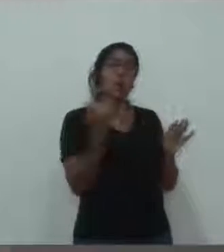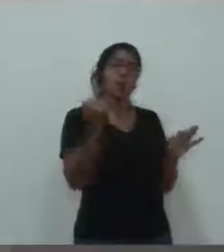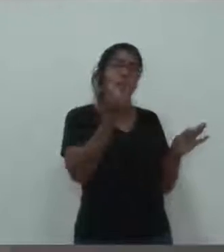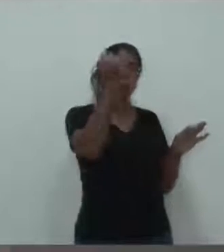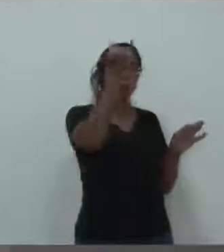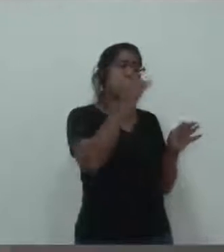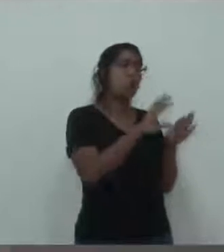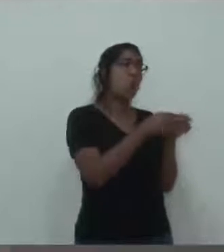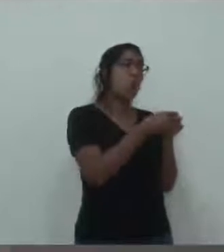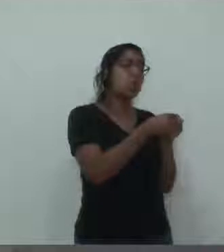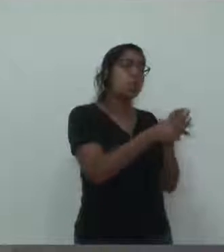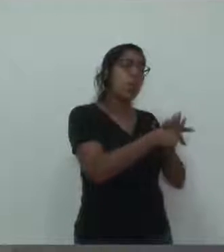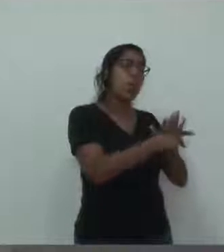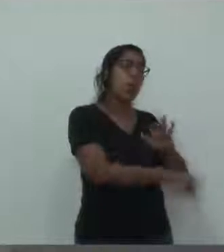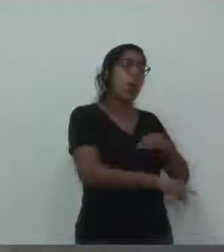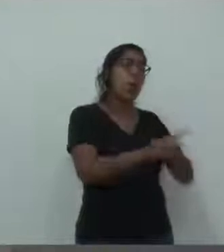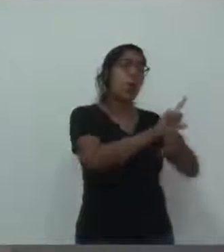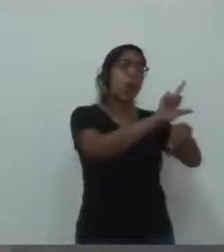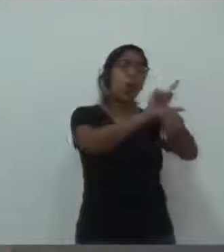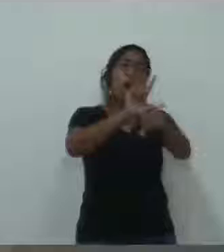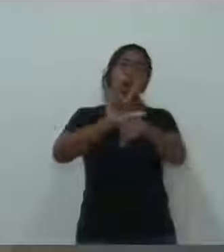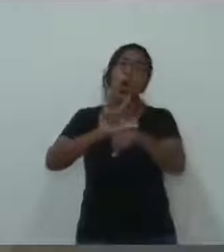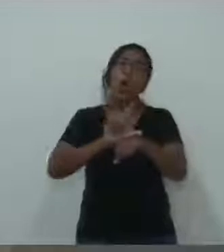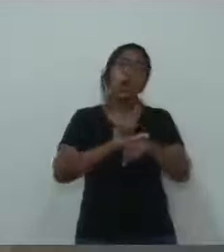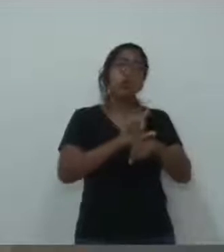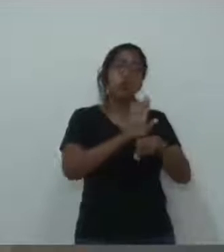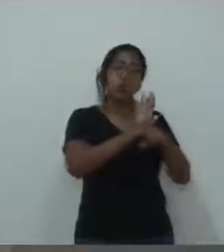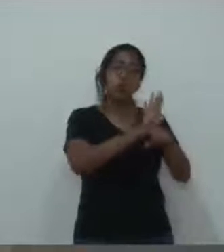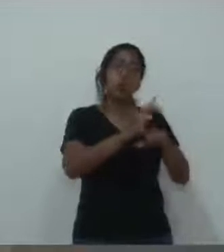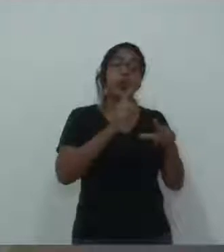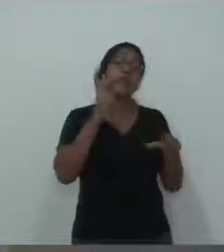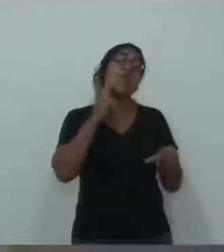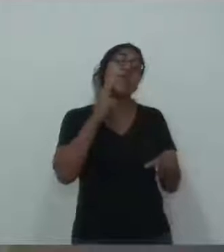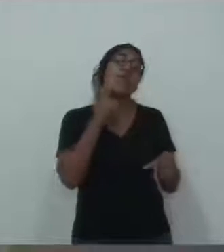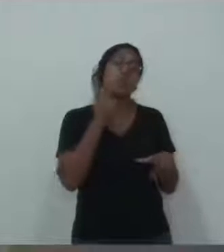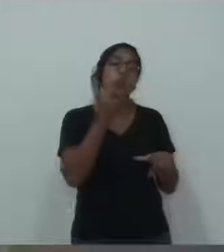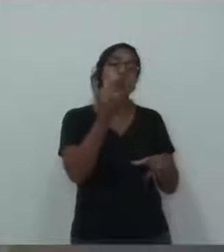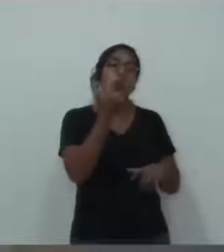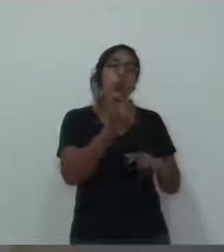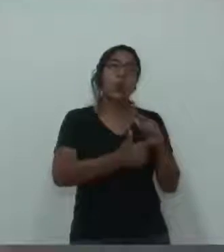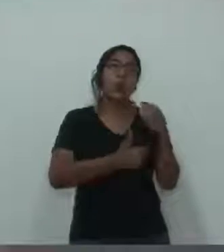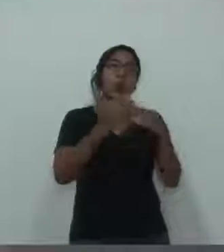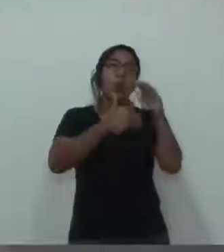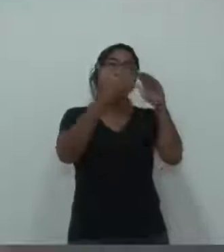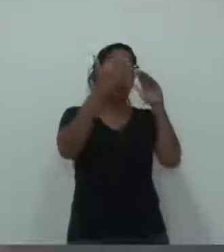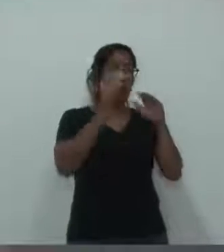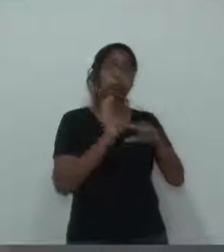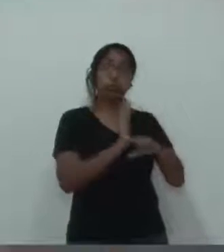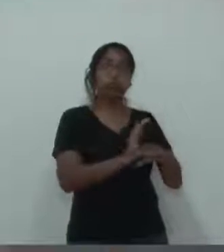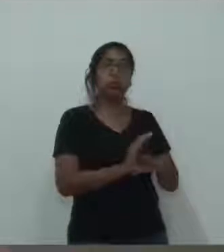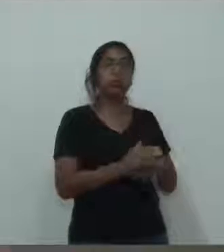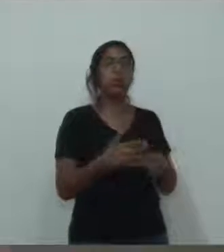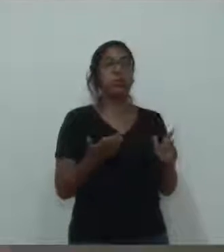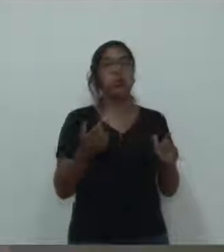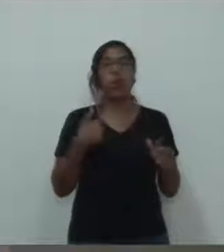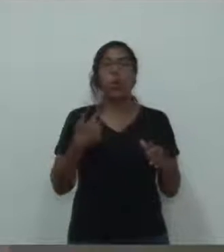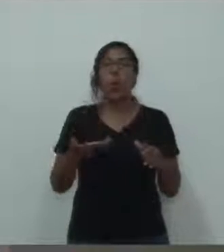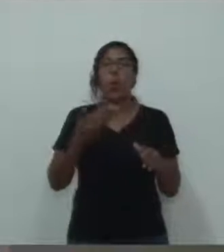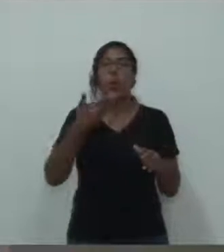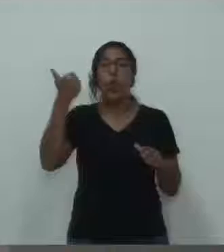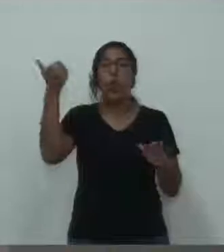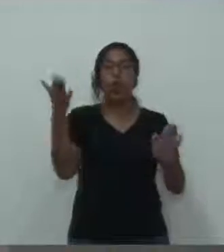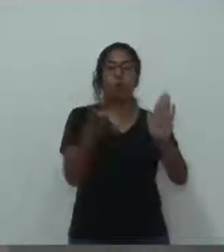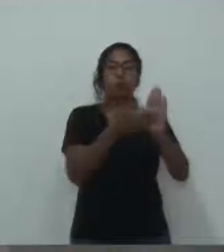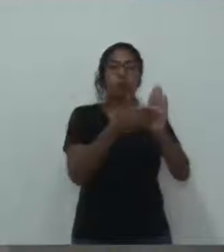pulmão, um dos pulmão econômico da cidade, para que a gente possa debater. Então, eu sou contrário à retirada dessa emenda e preferia manter essa comissão